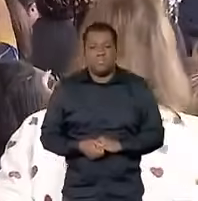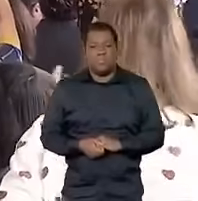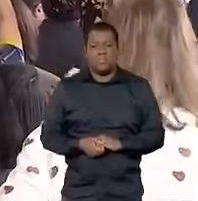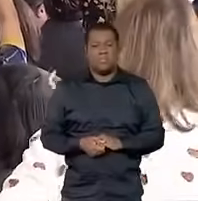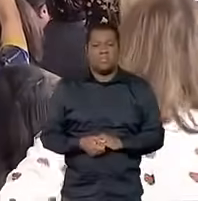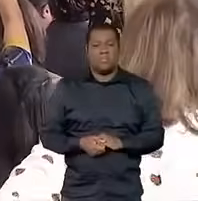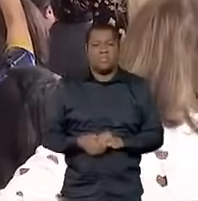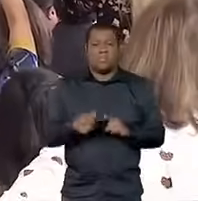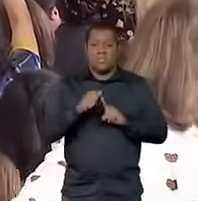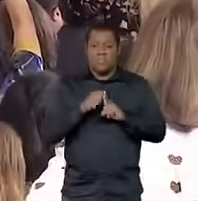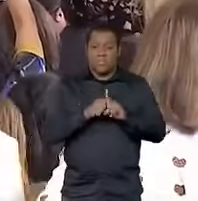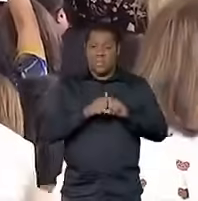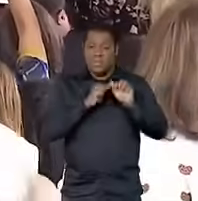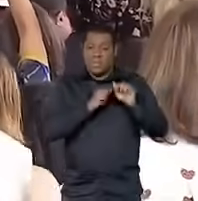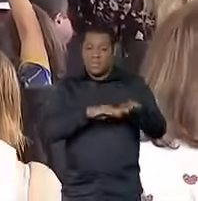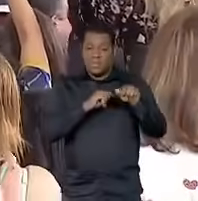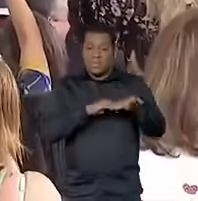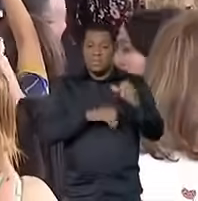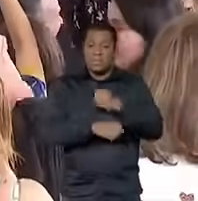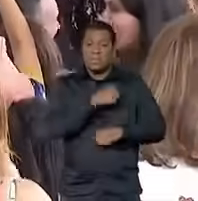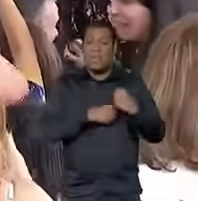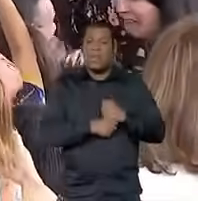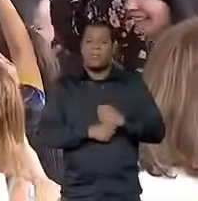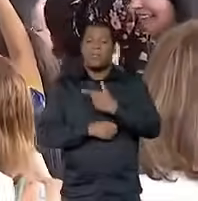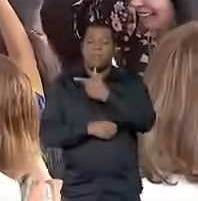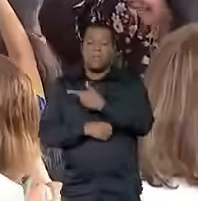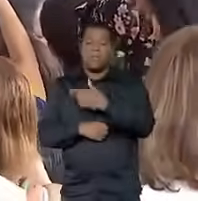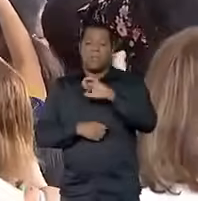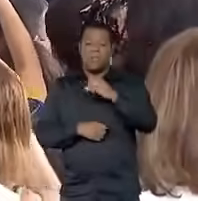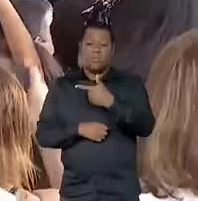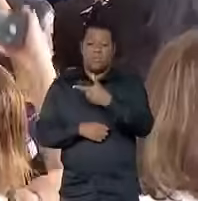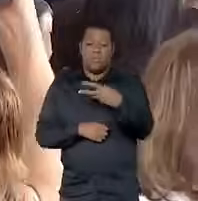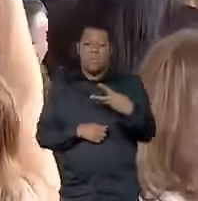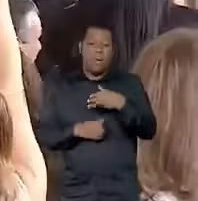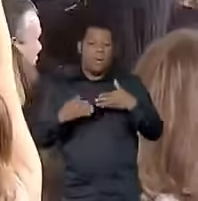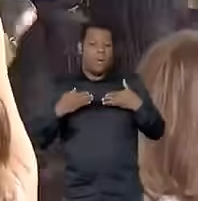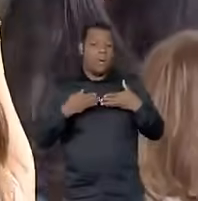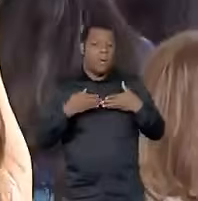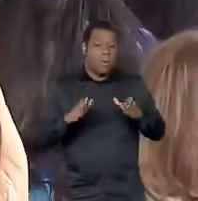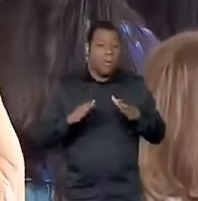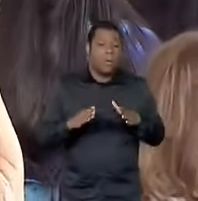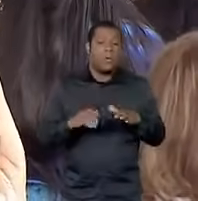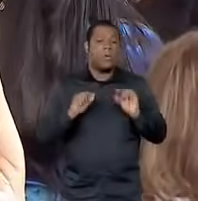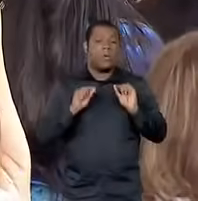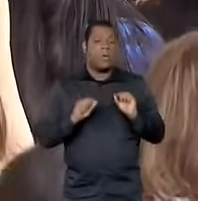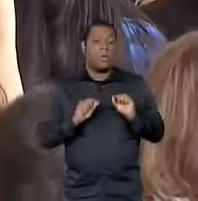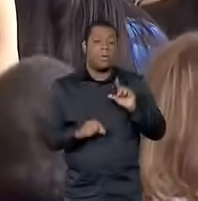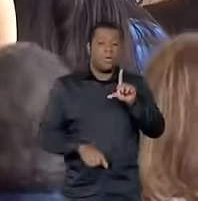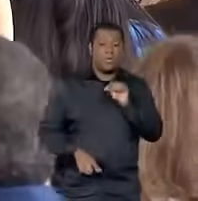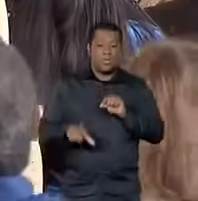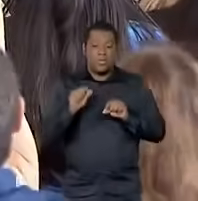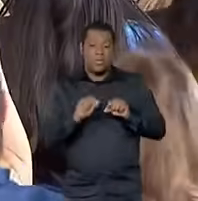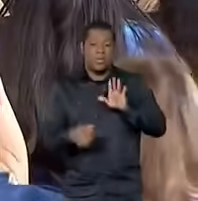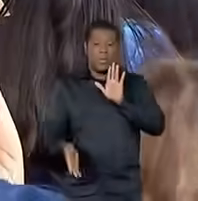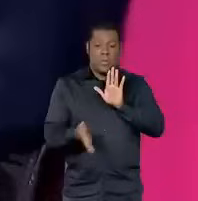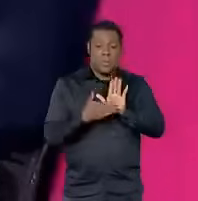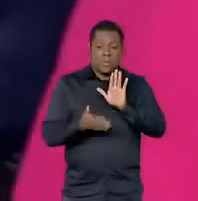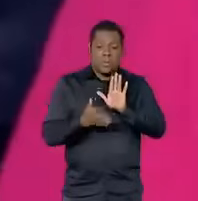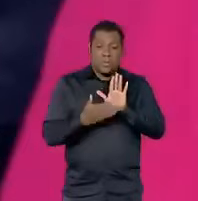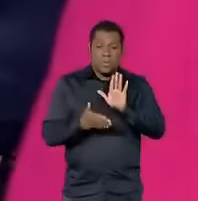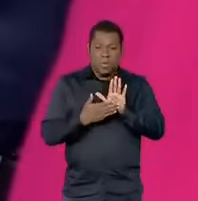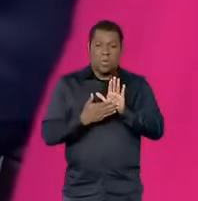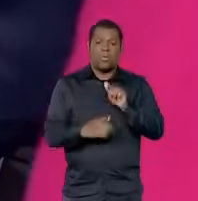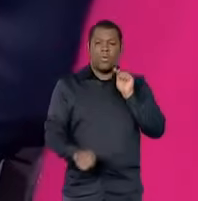Em setembro de 2023, deu-se início a processo de seleção de propostas